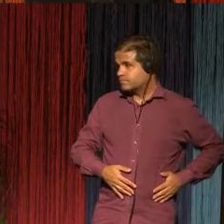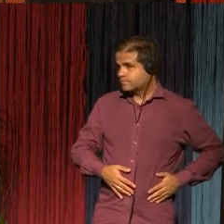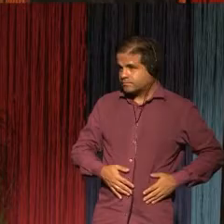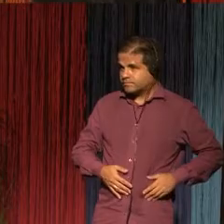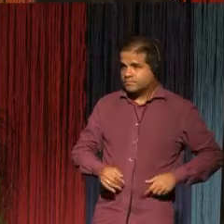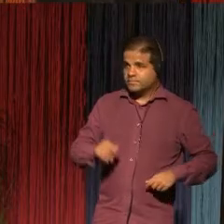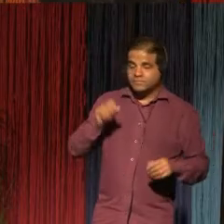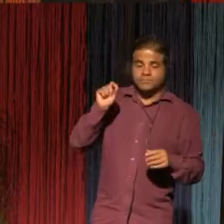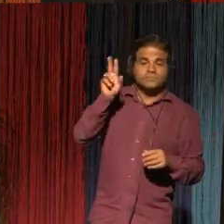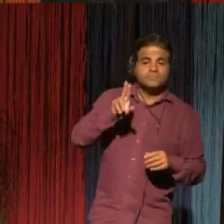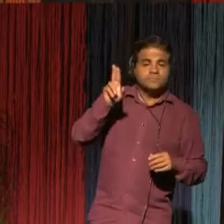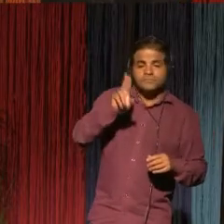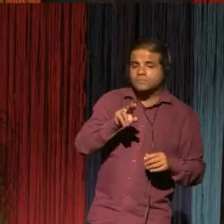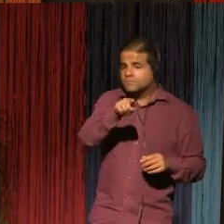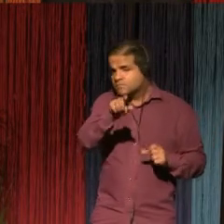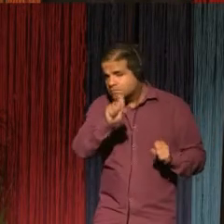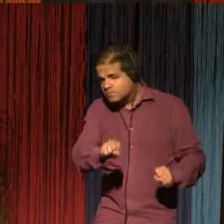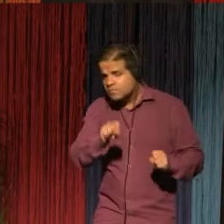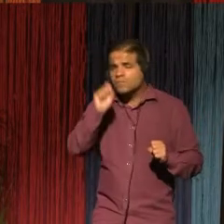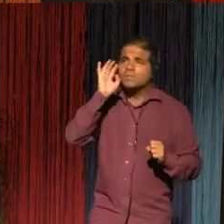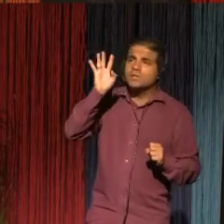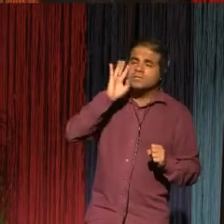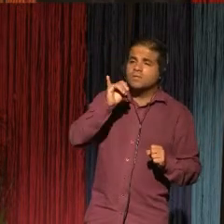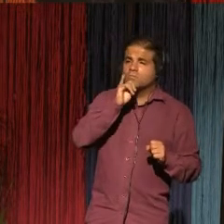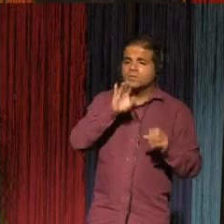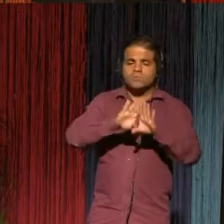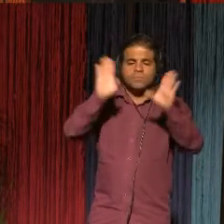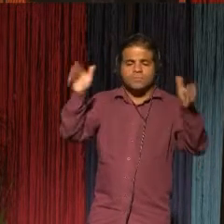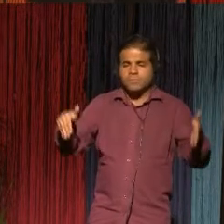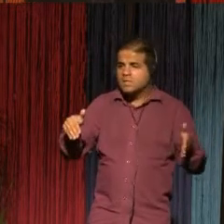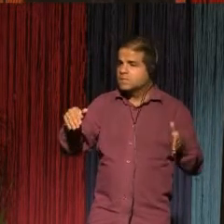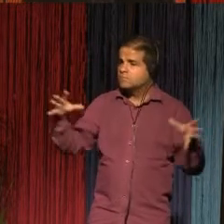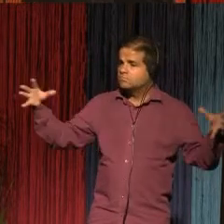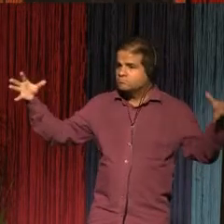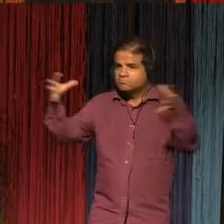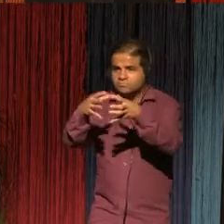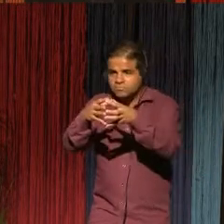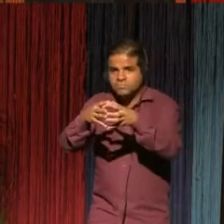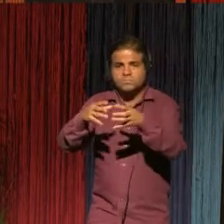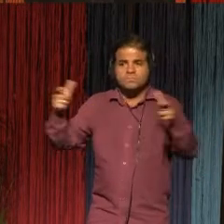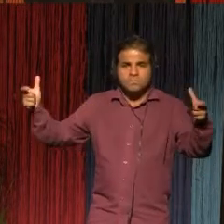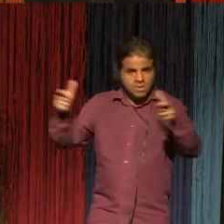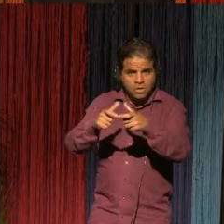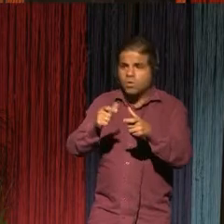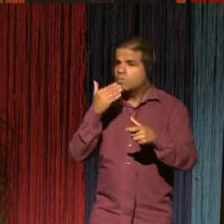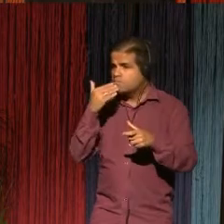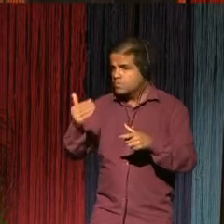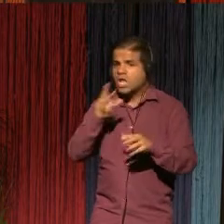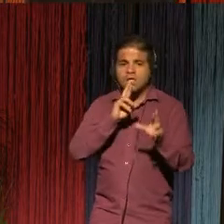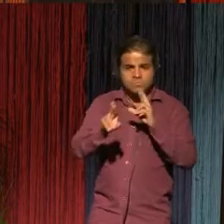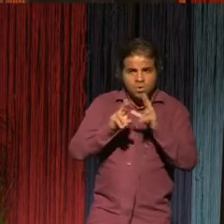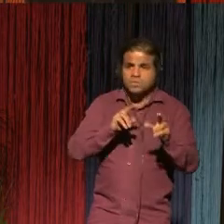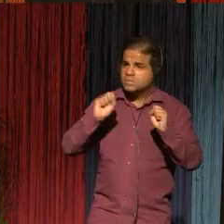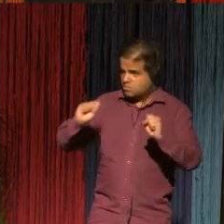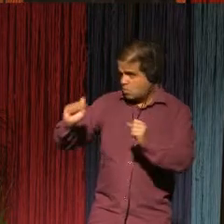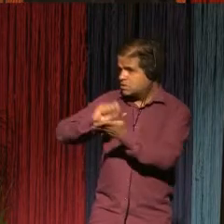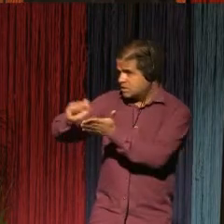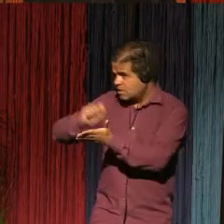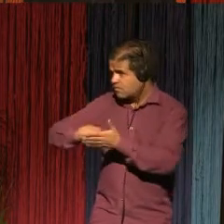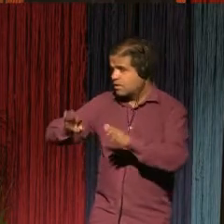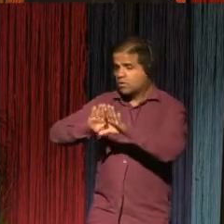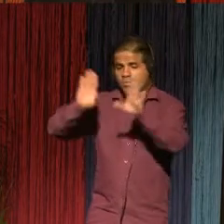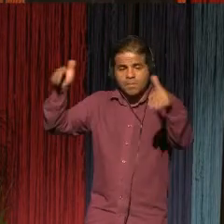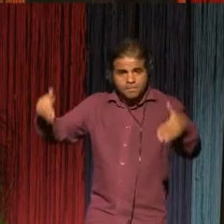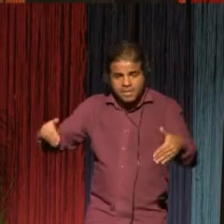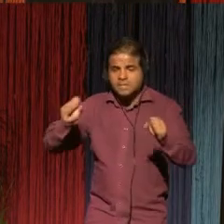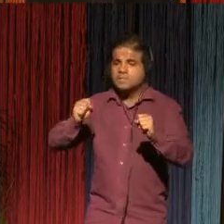que uso incomum você poderia pensar numa mesa? Se o público aqui fosse menor, eu pediria a resposta de vocês. Claro que você pode escrever numa mesa, você